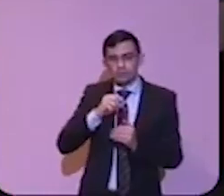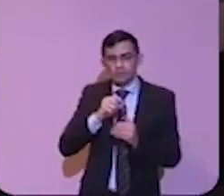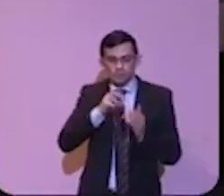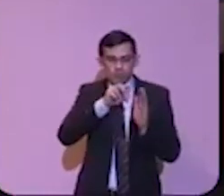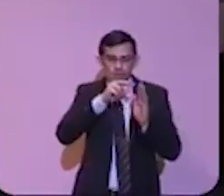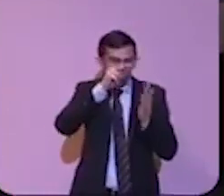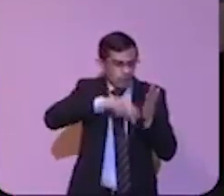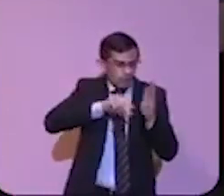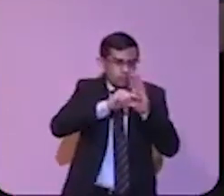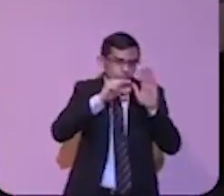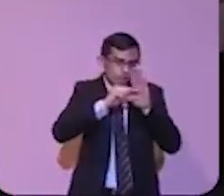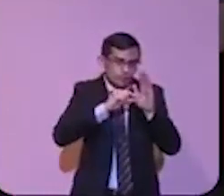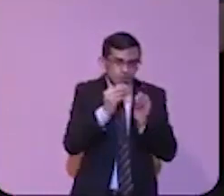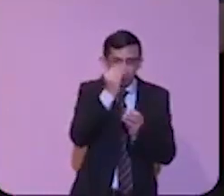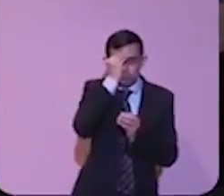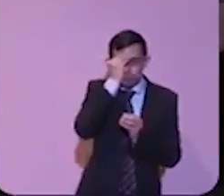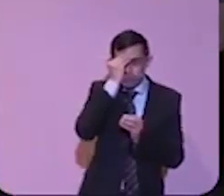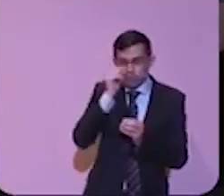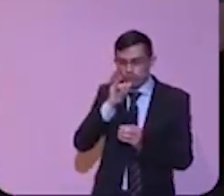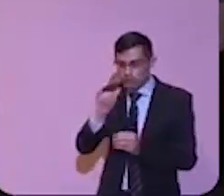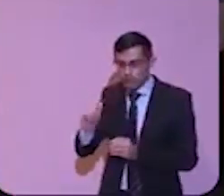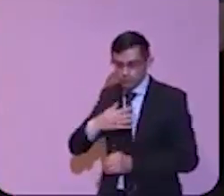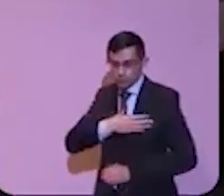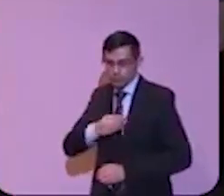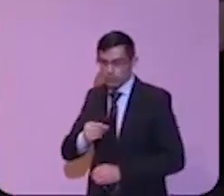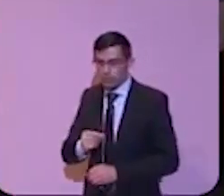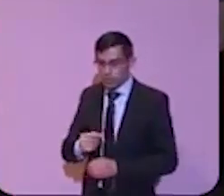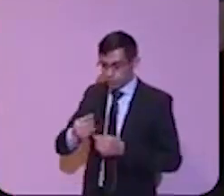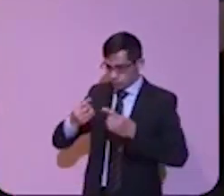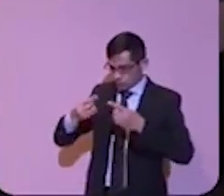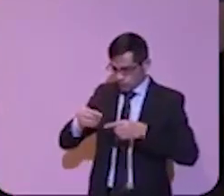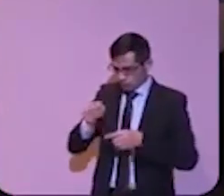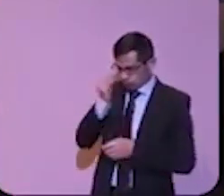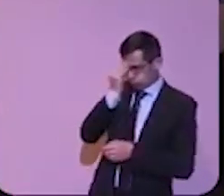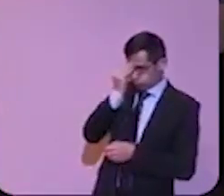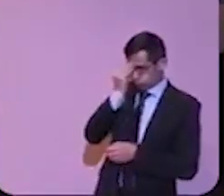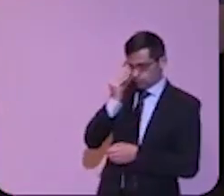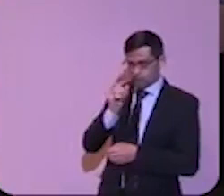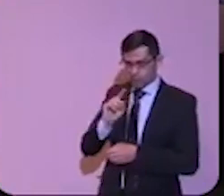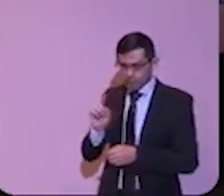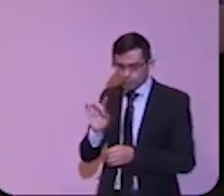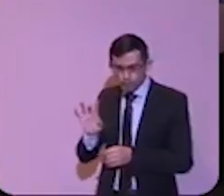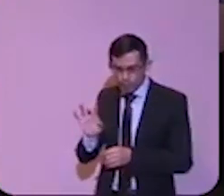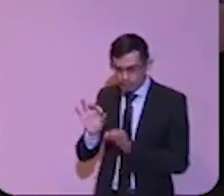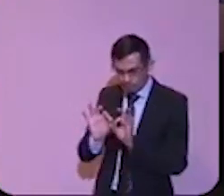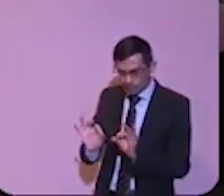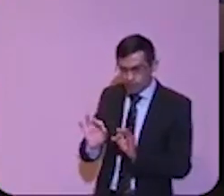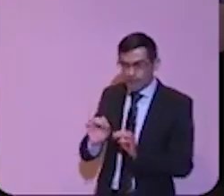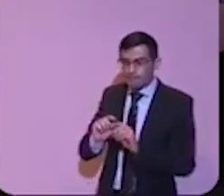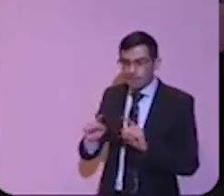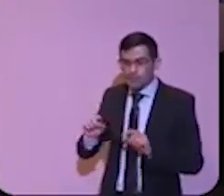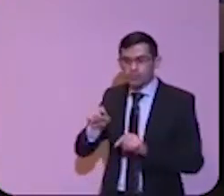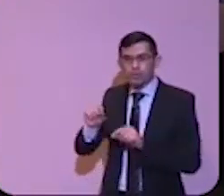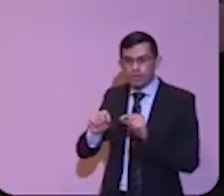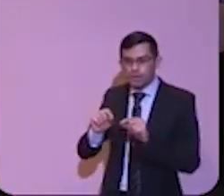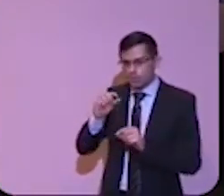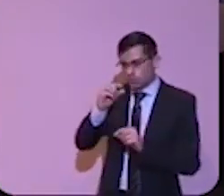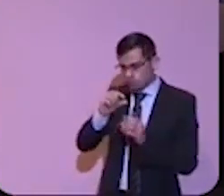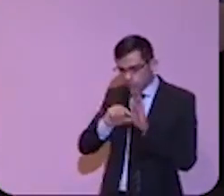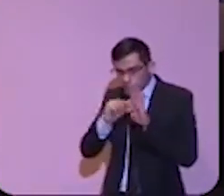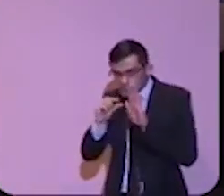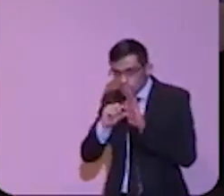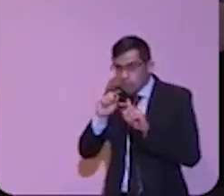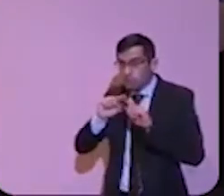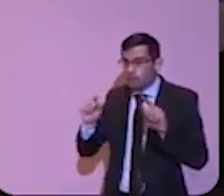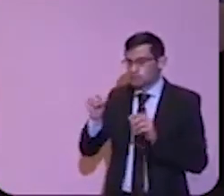semana. E eu falei para os meus filhos, olha, o desafio aqui não é decorar. O desafio aqui é viver esses